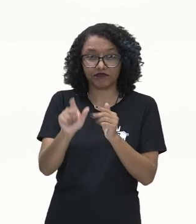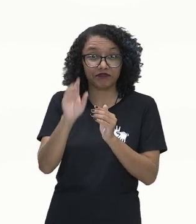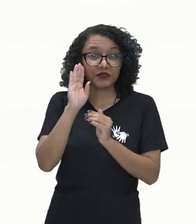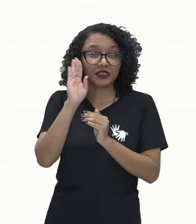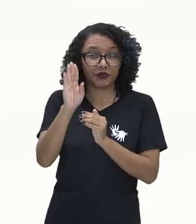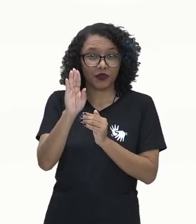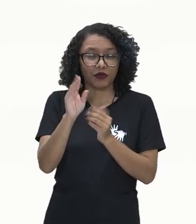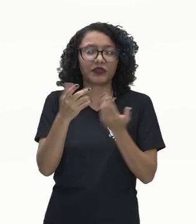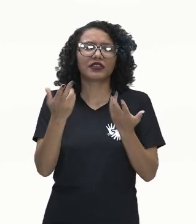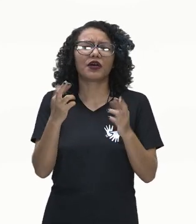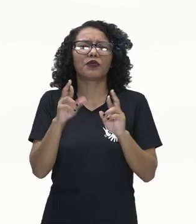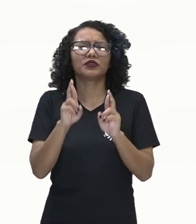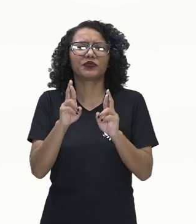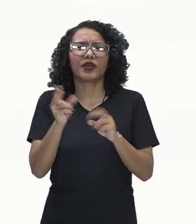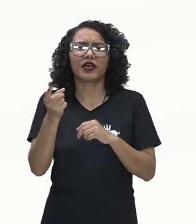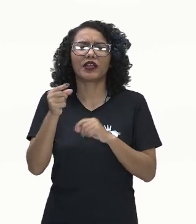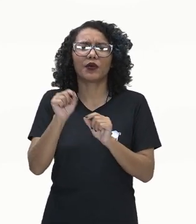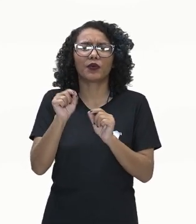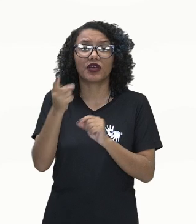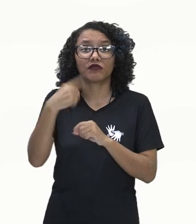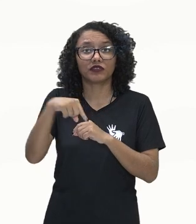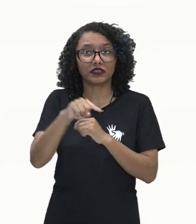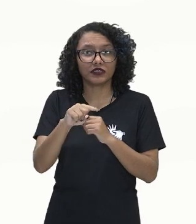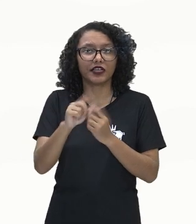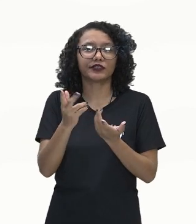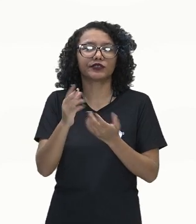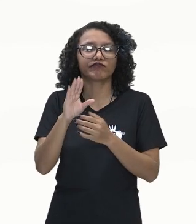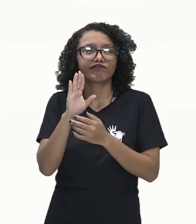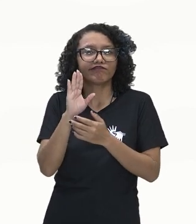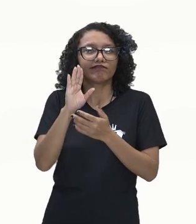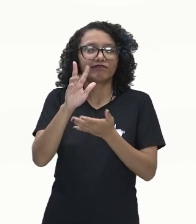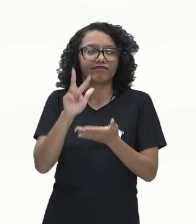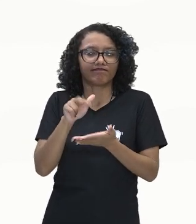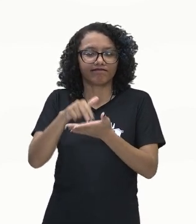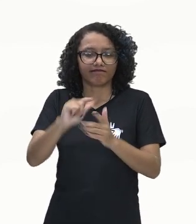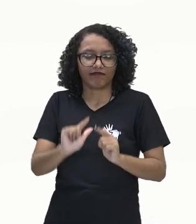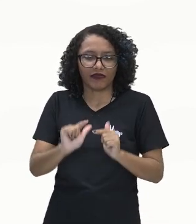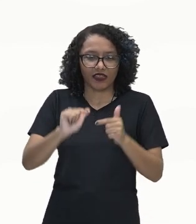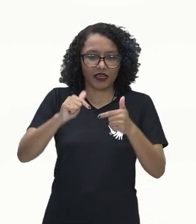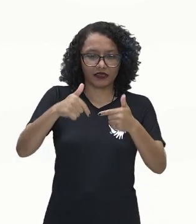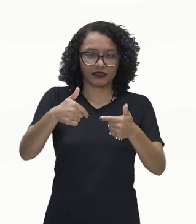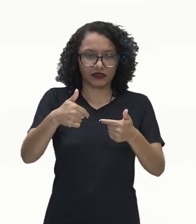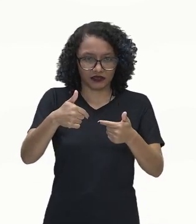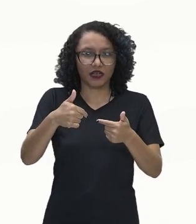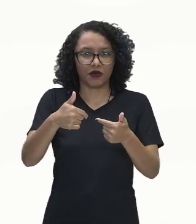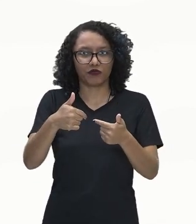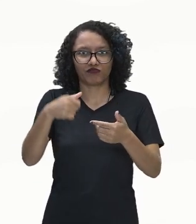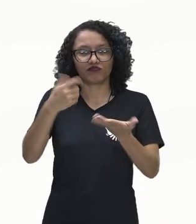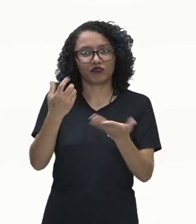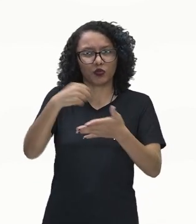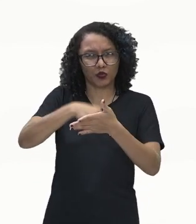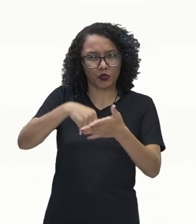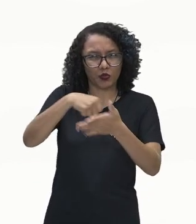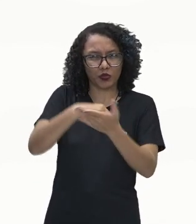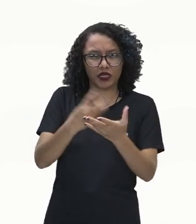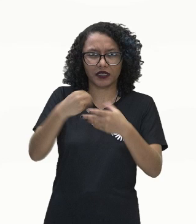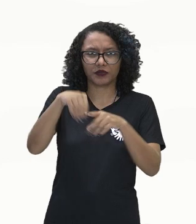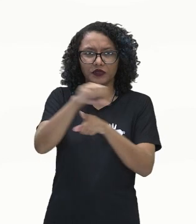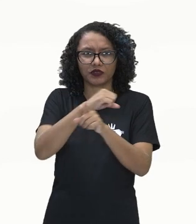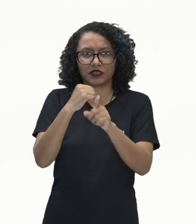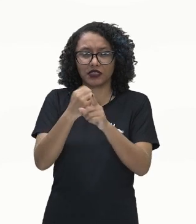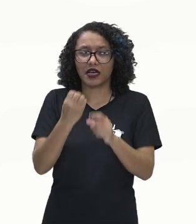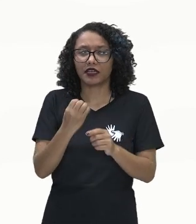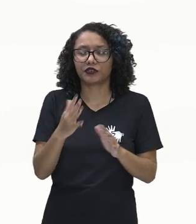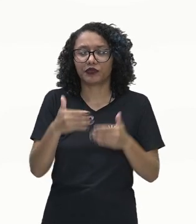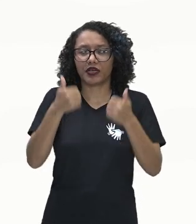vocês, jovens, se destacam nesse processo ali de luta por uma sociedade melhor, em especial, e de luta pelos